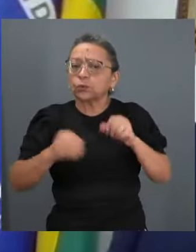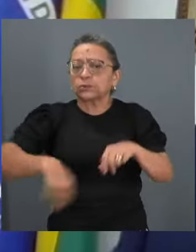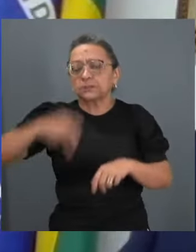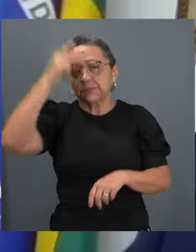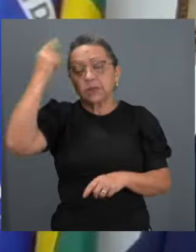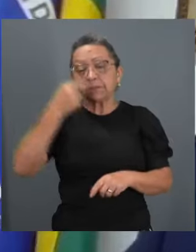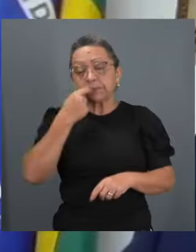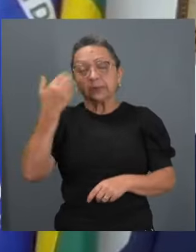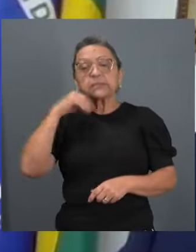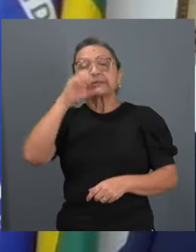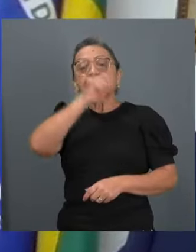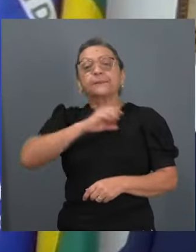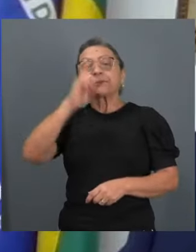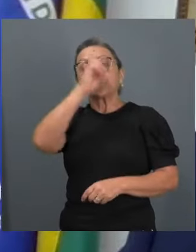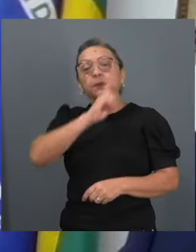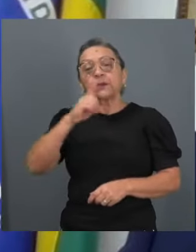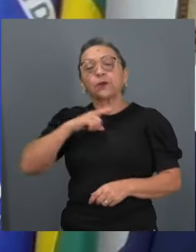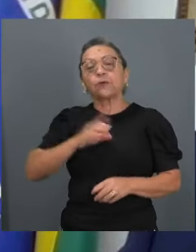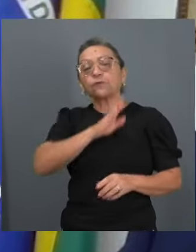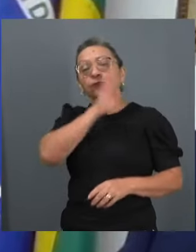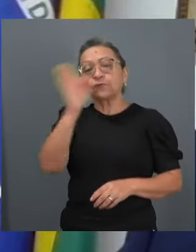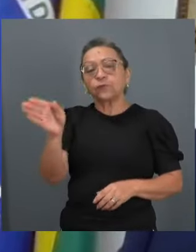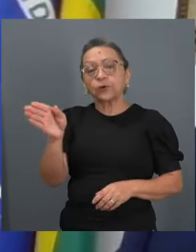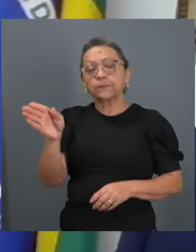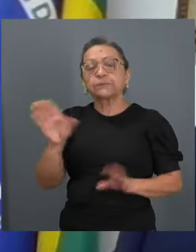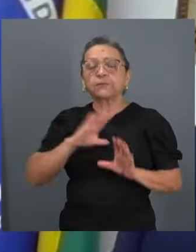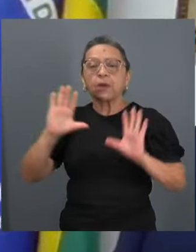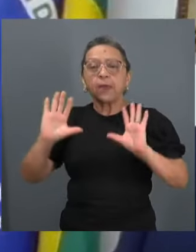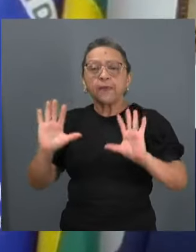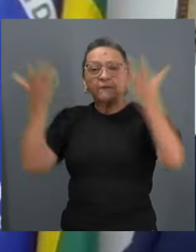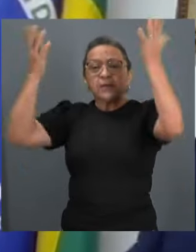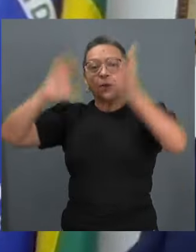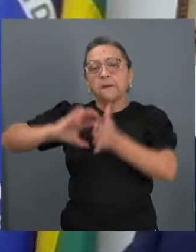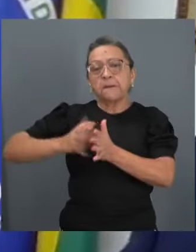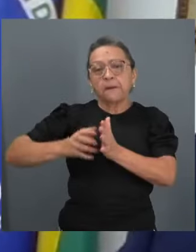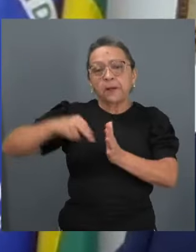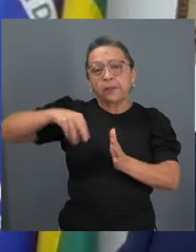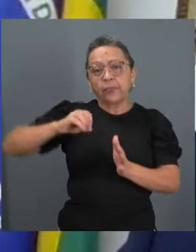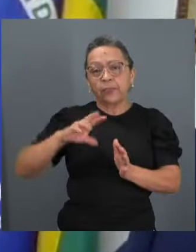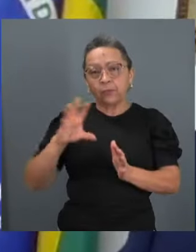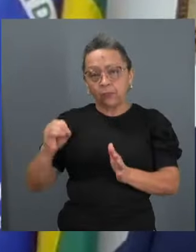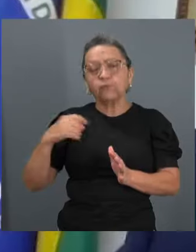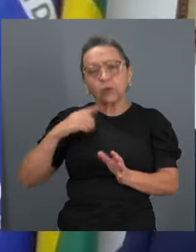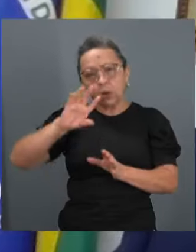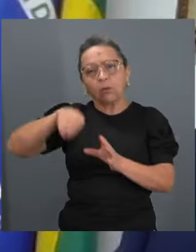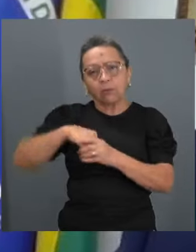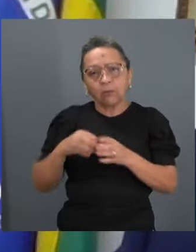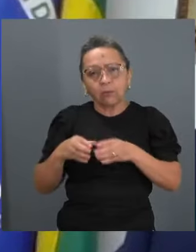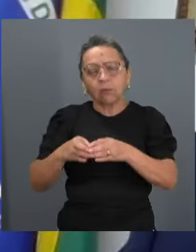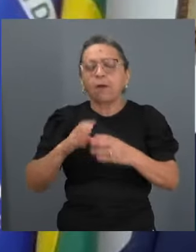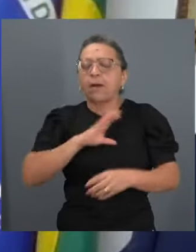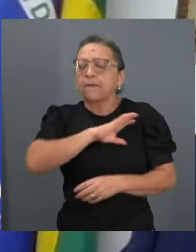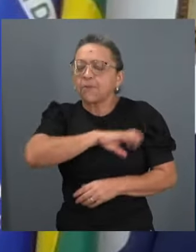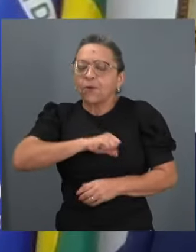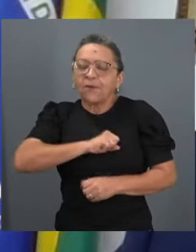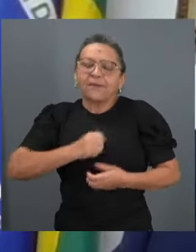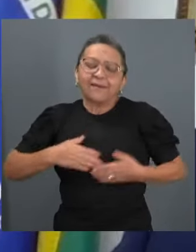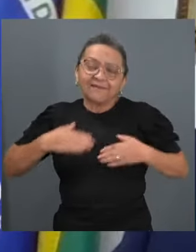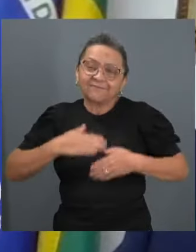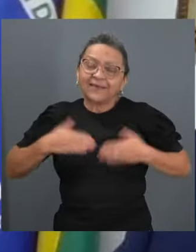final de semana, por ocasião do evento do Partido Novo, que eu faço parte com muita honra e